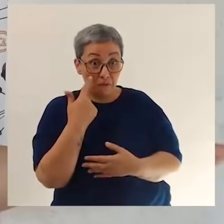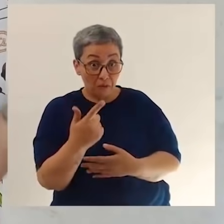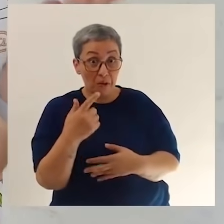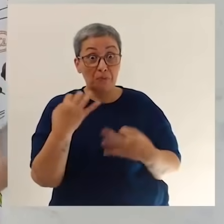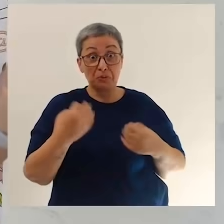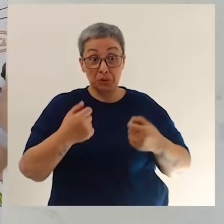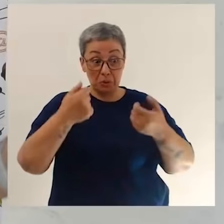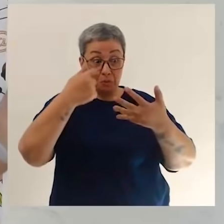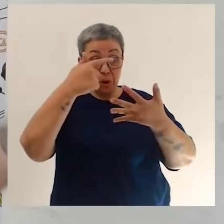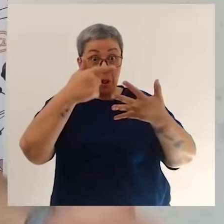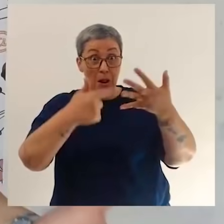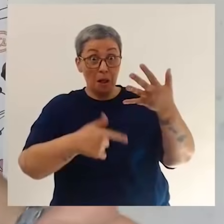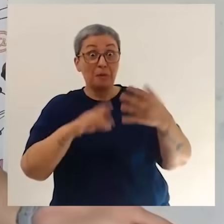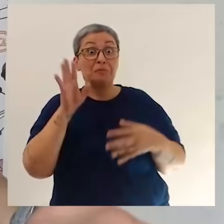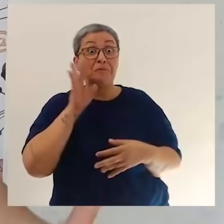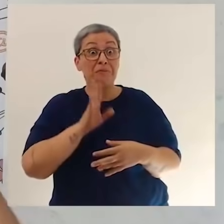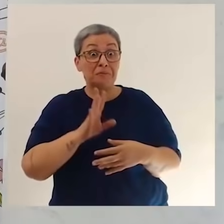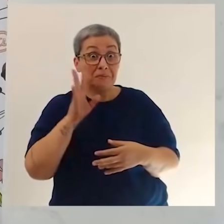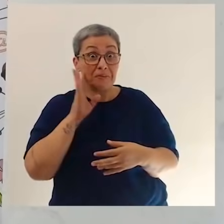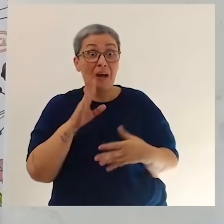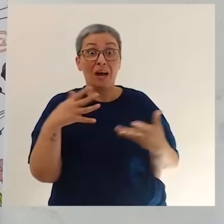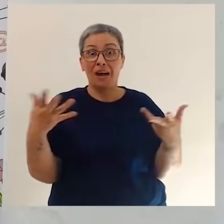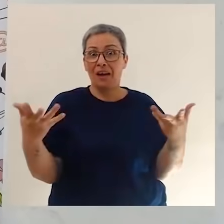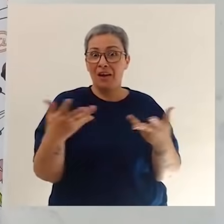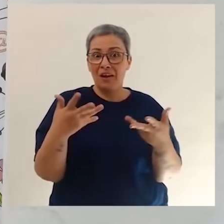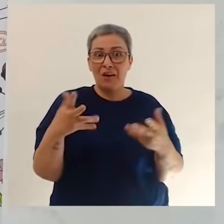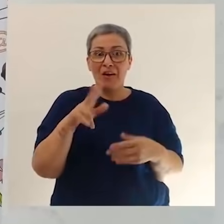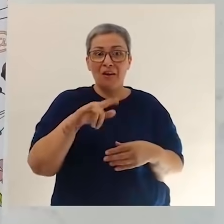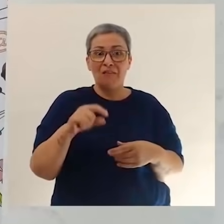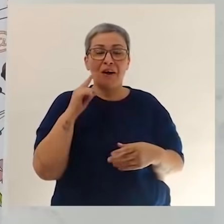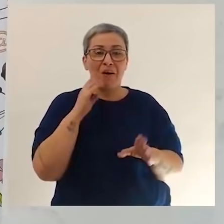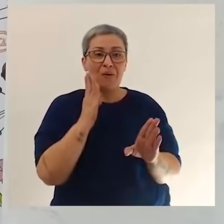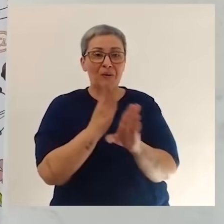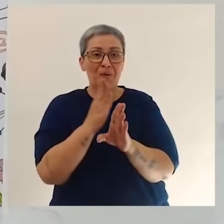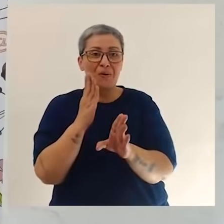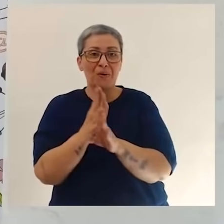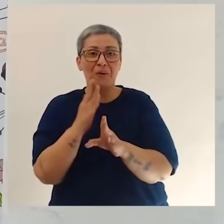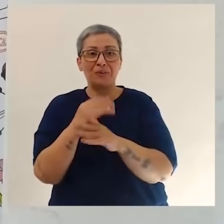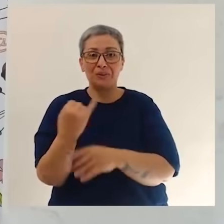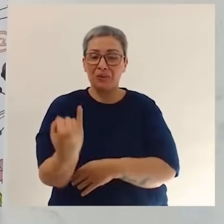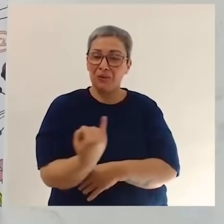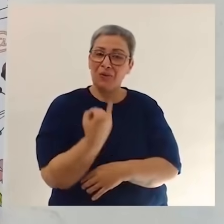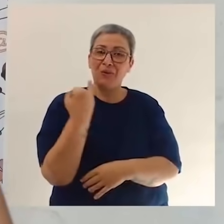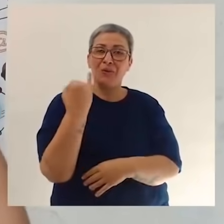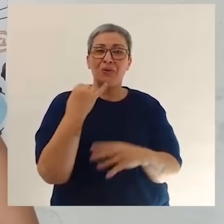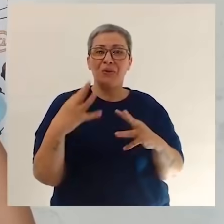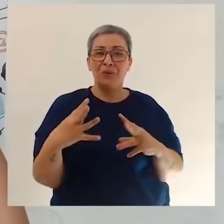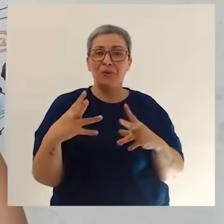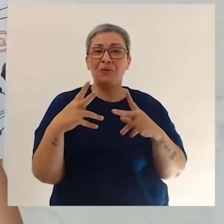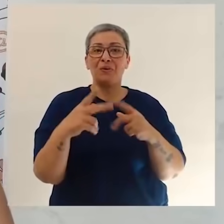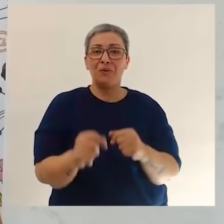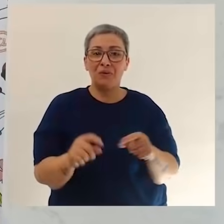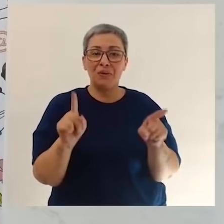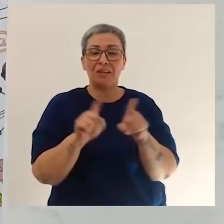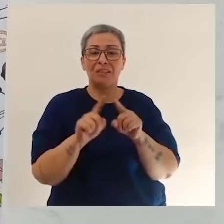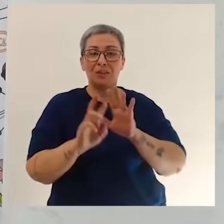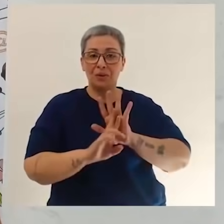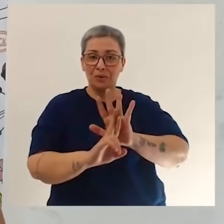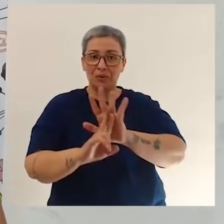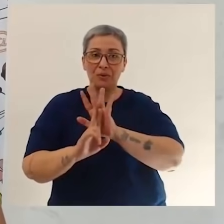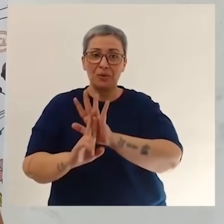Viu só quanta coisa legal? Então, agora que já descobrimos a importância de tudo isso e